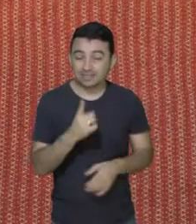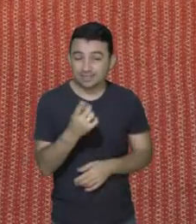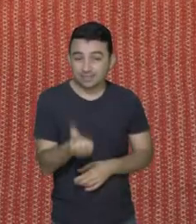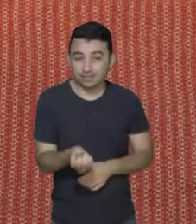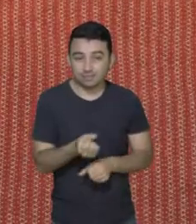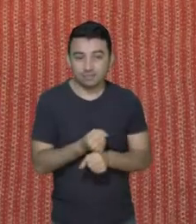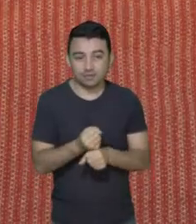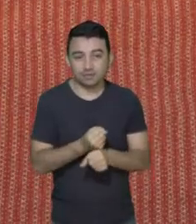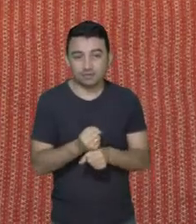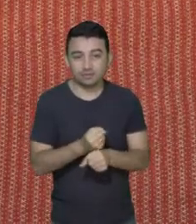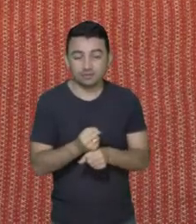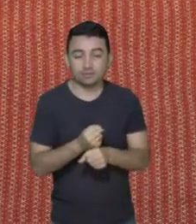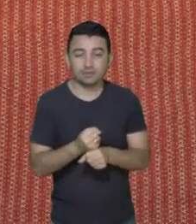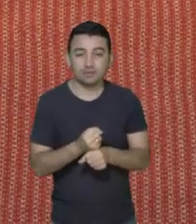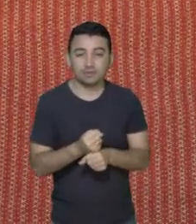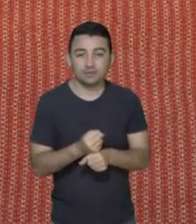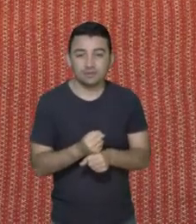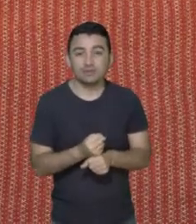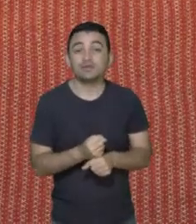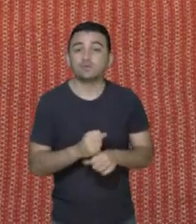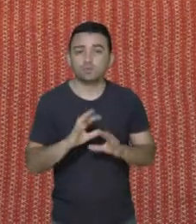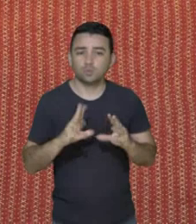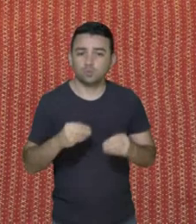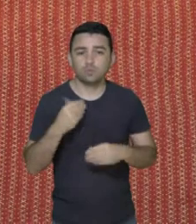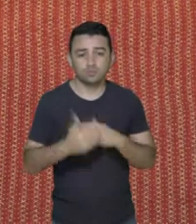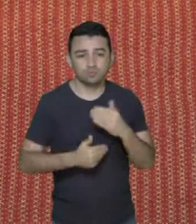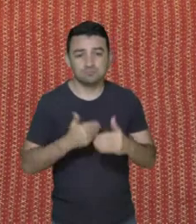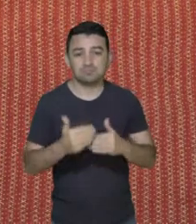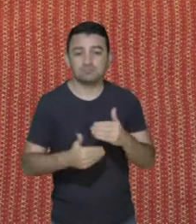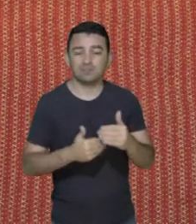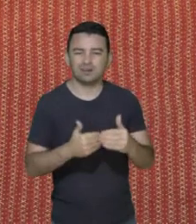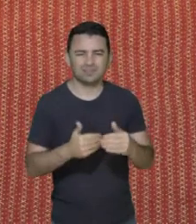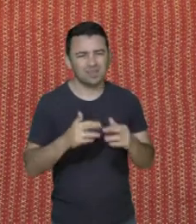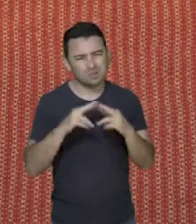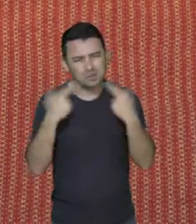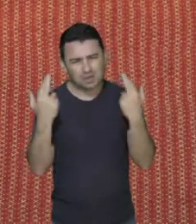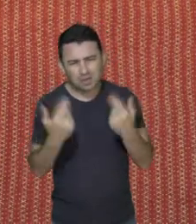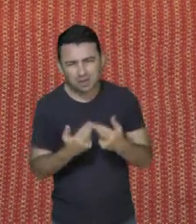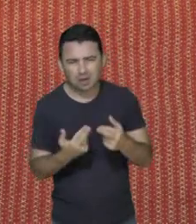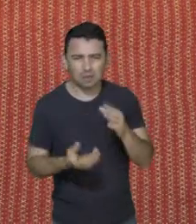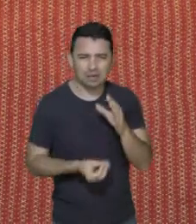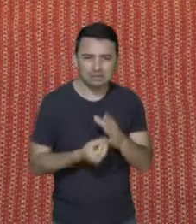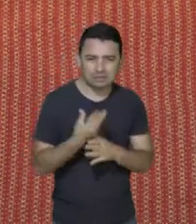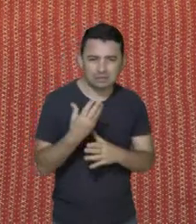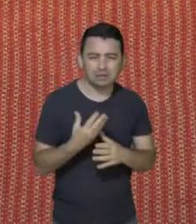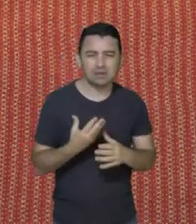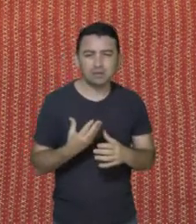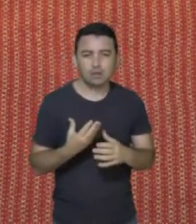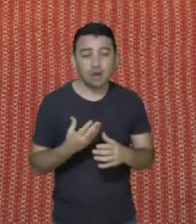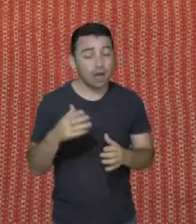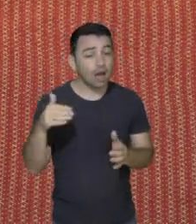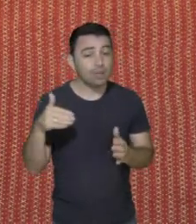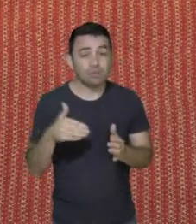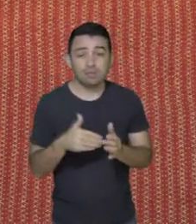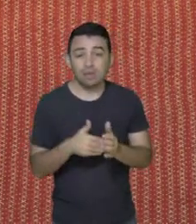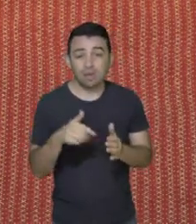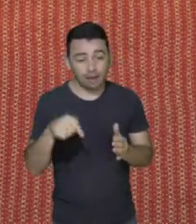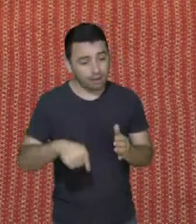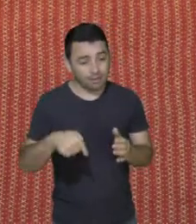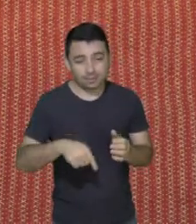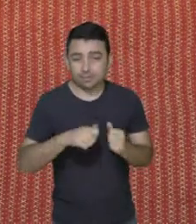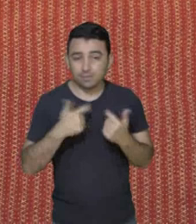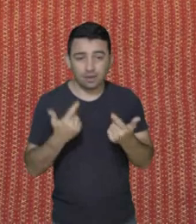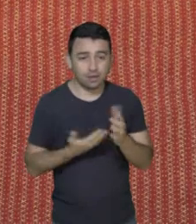eu passei, durante todo o processo de audiências e criação, até ser criado por essa Casa Defensoria